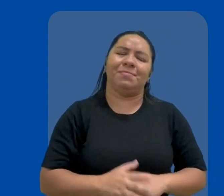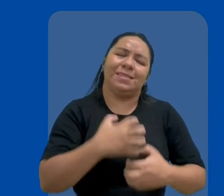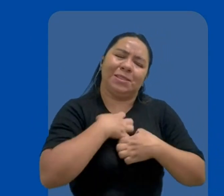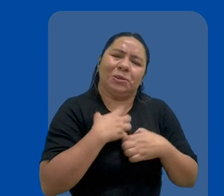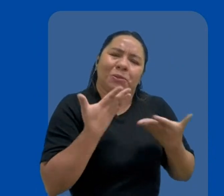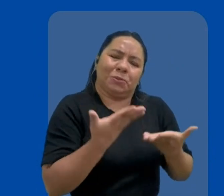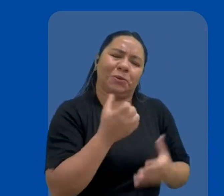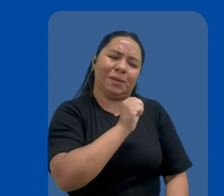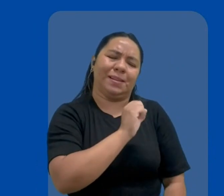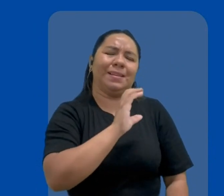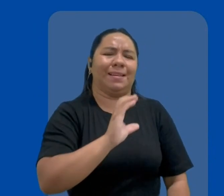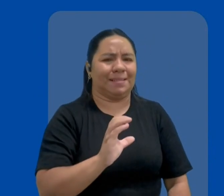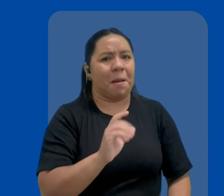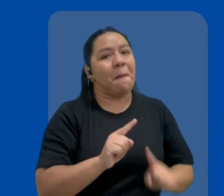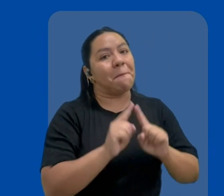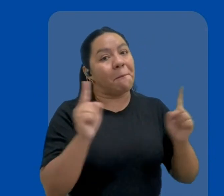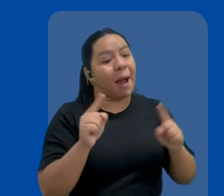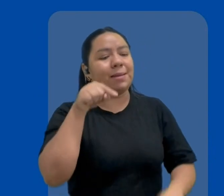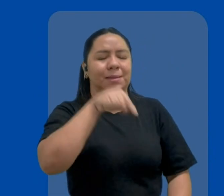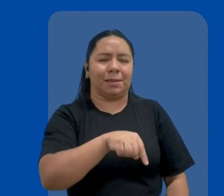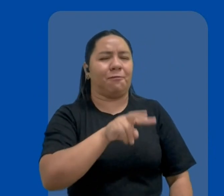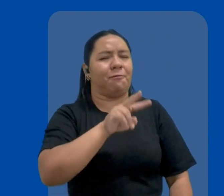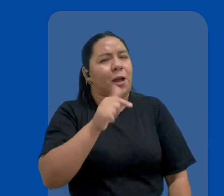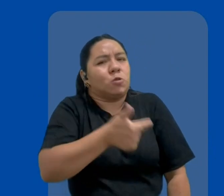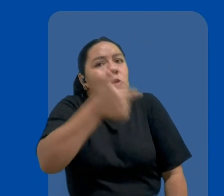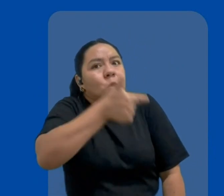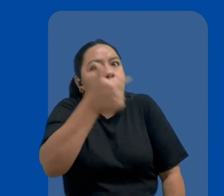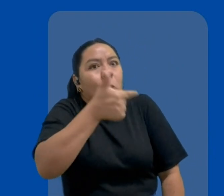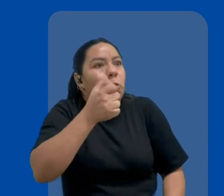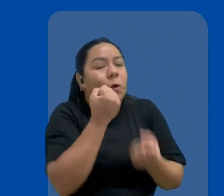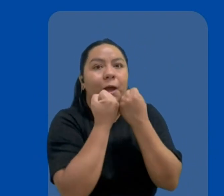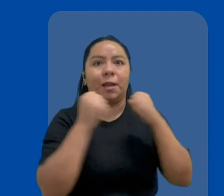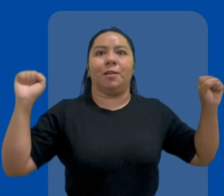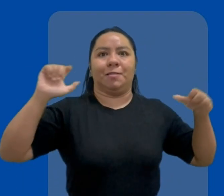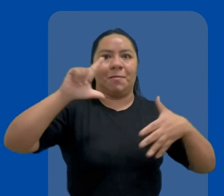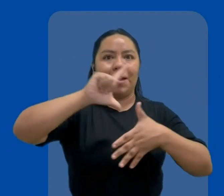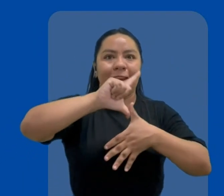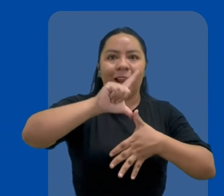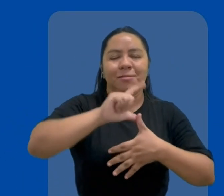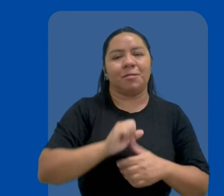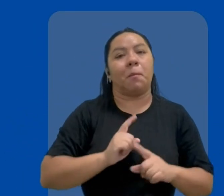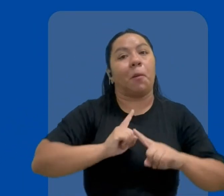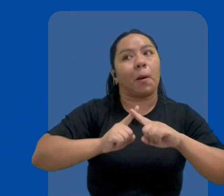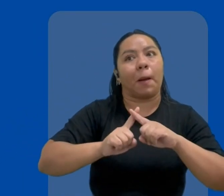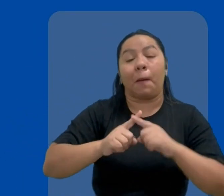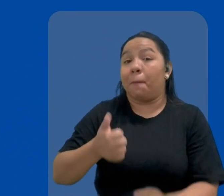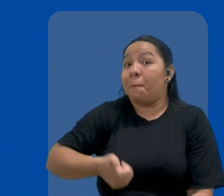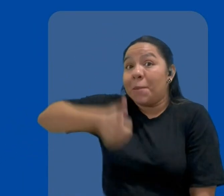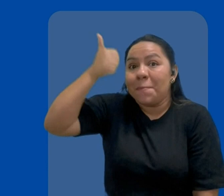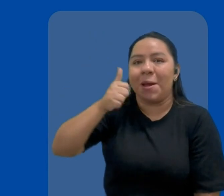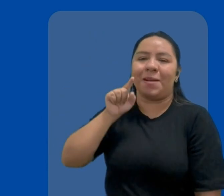referência como esse. Balneário Camboriú, sinto muito dizer, mas esse aqui será o segundo maior da América Latina, porque o